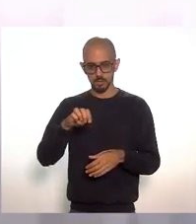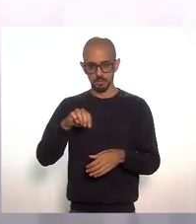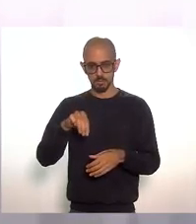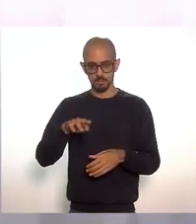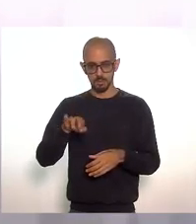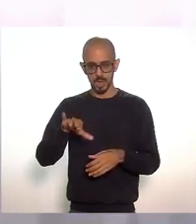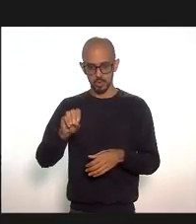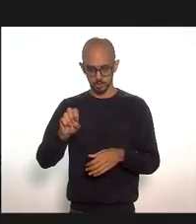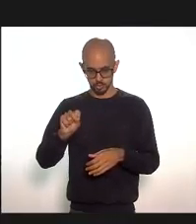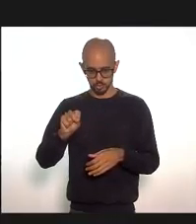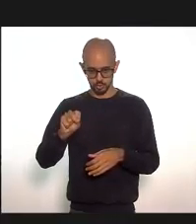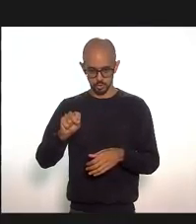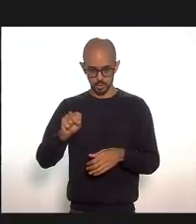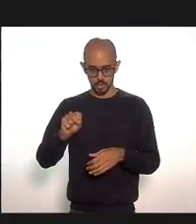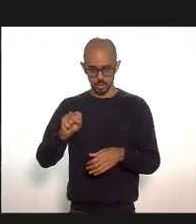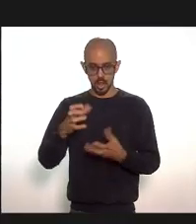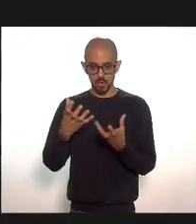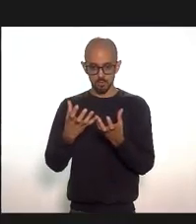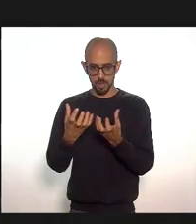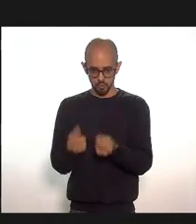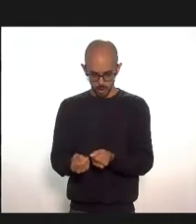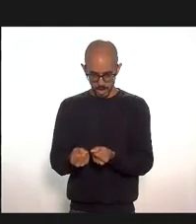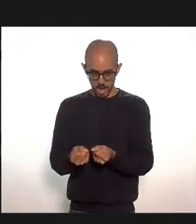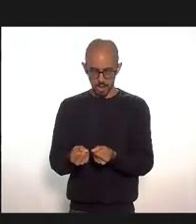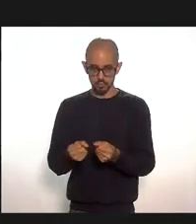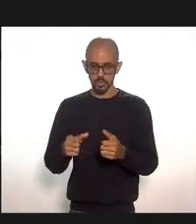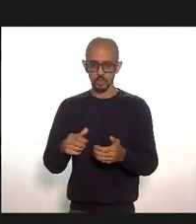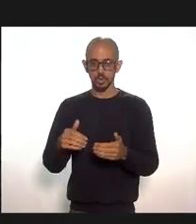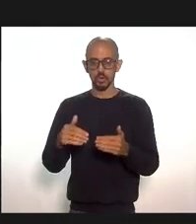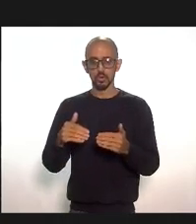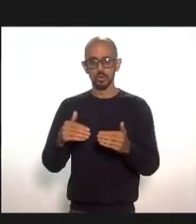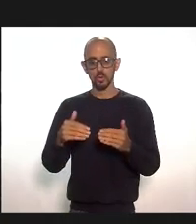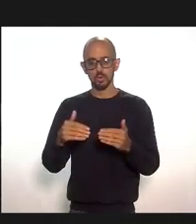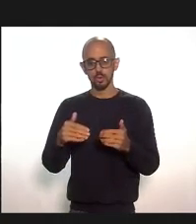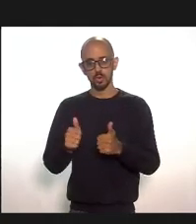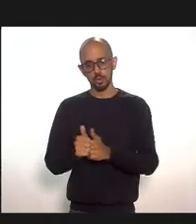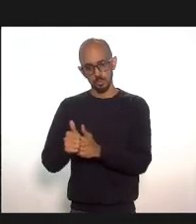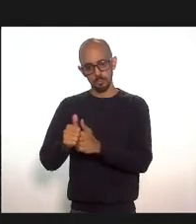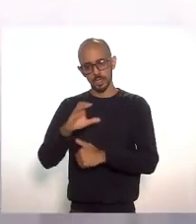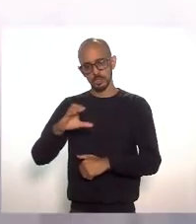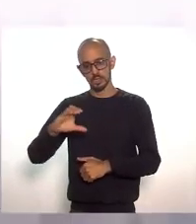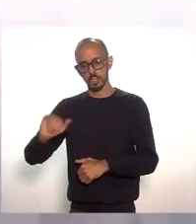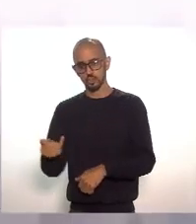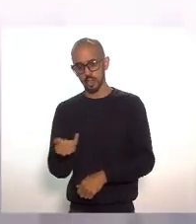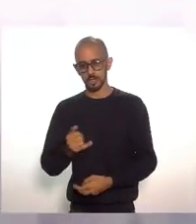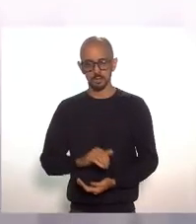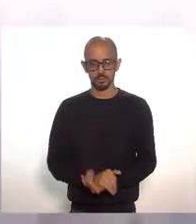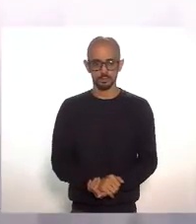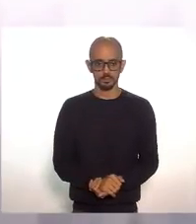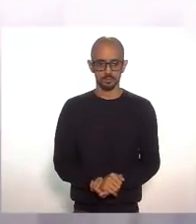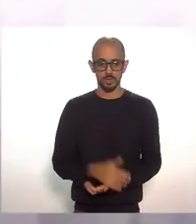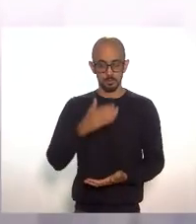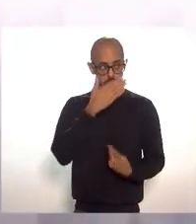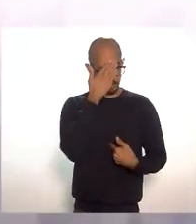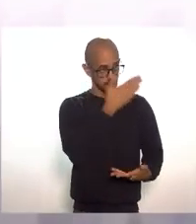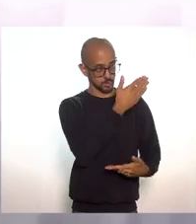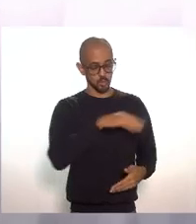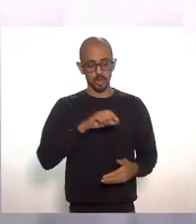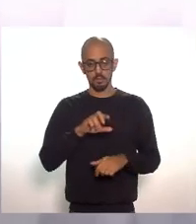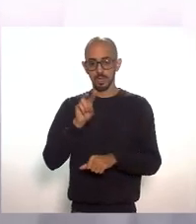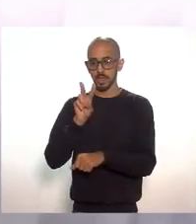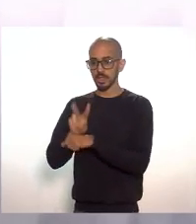Deputado. Favorável. Senhor presidente, favorável nos termos da CCJ, senhor presidente. Obrigado, deputado. Pela defesa do meio